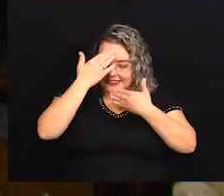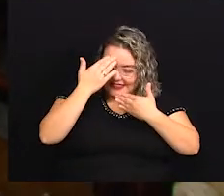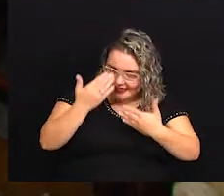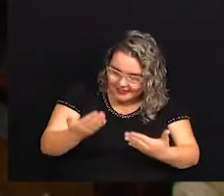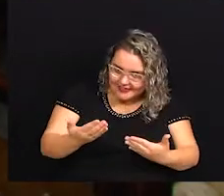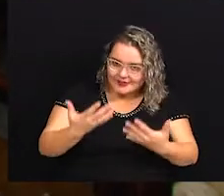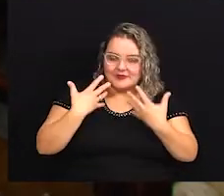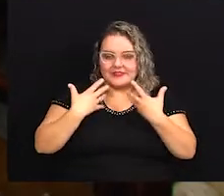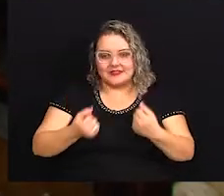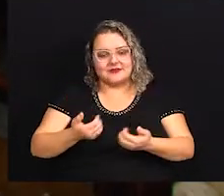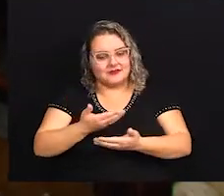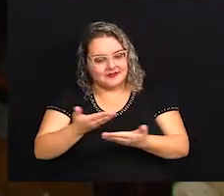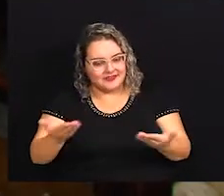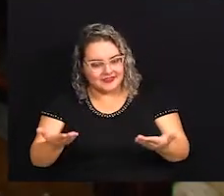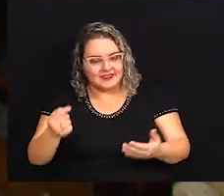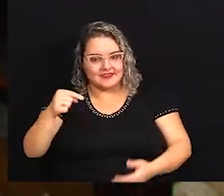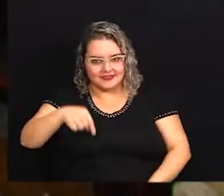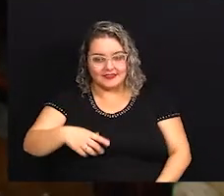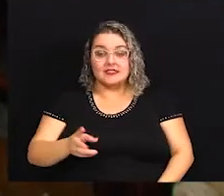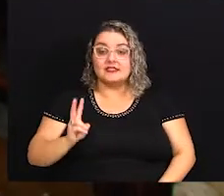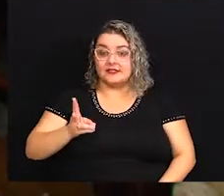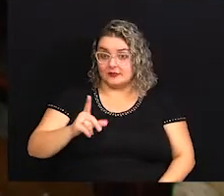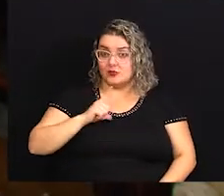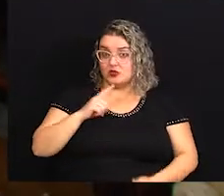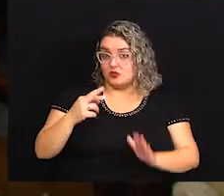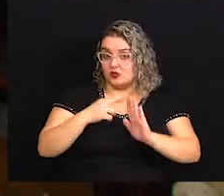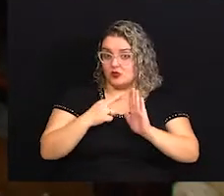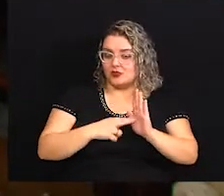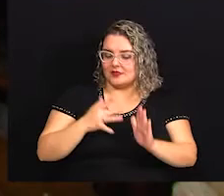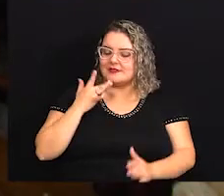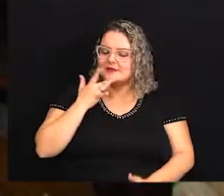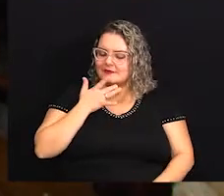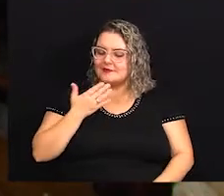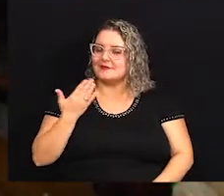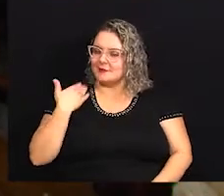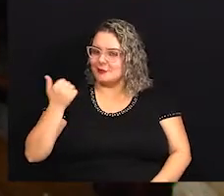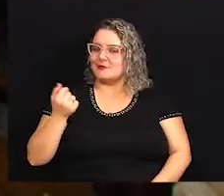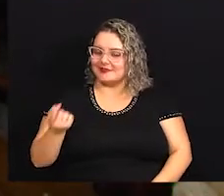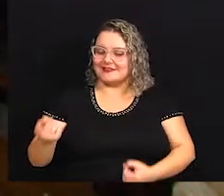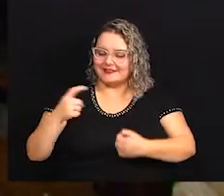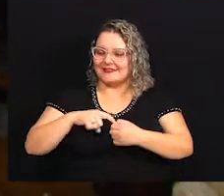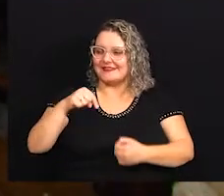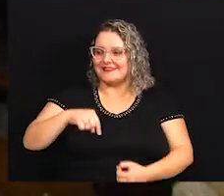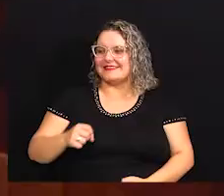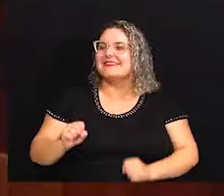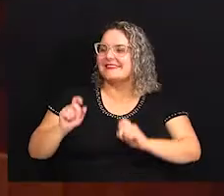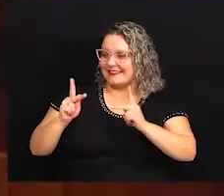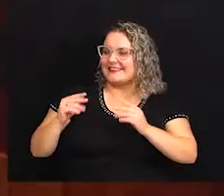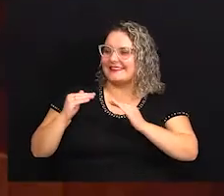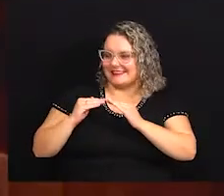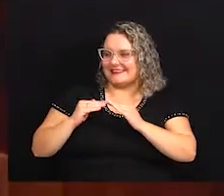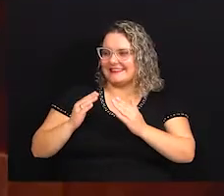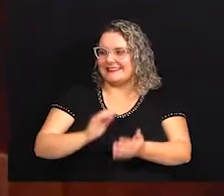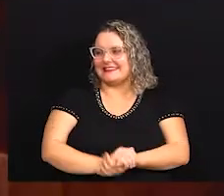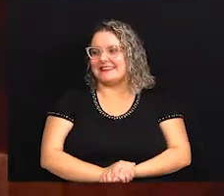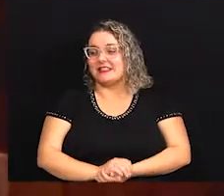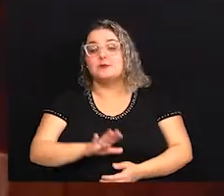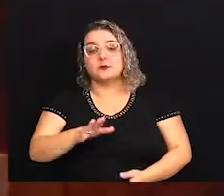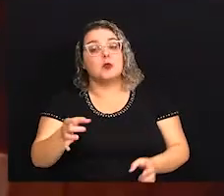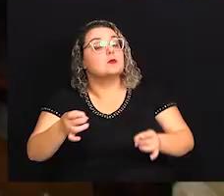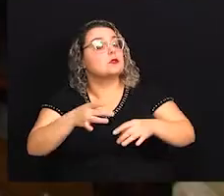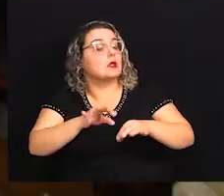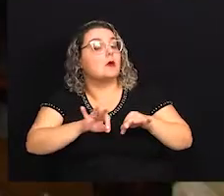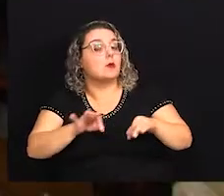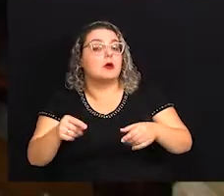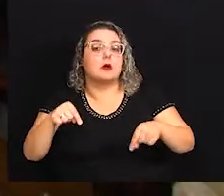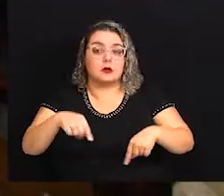por receber a gente aqui no espaço de vocês. Tá. Né? E sempre que tiver, assim, uma receitinha gostosa, chama que a gente volta. Ah, tá bom.